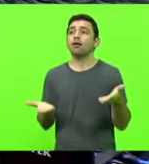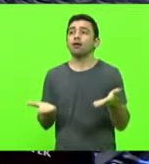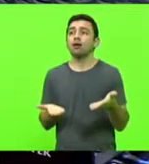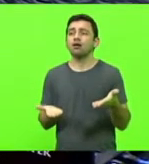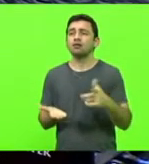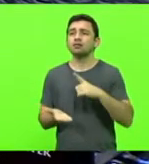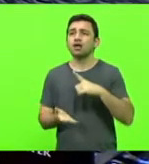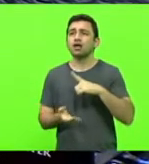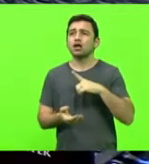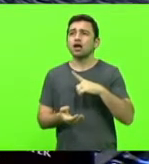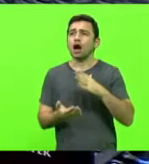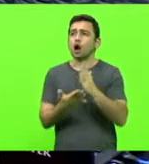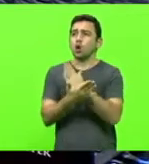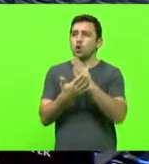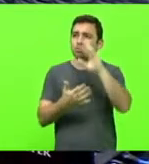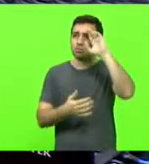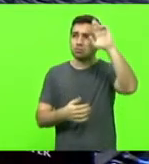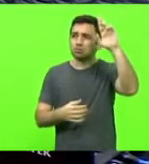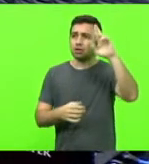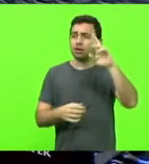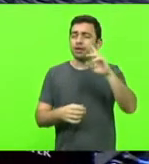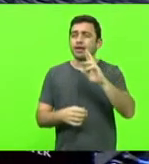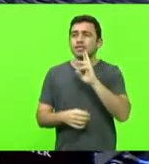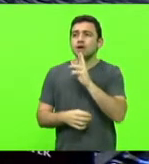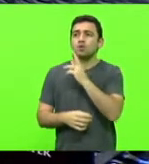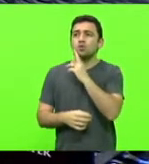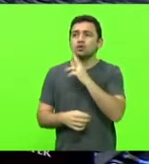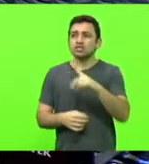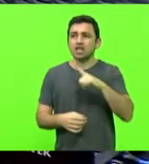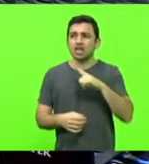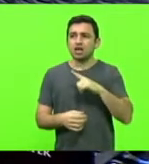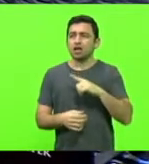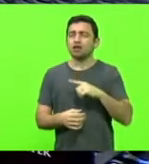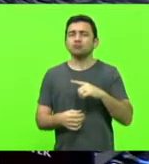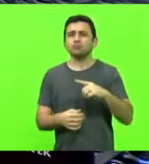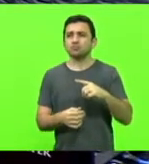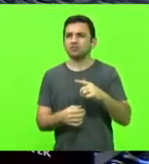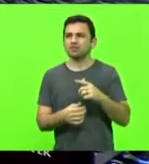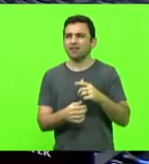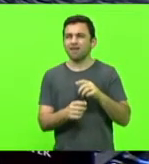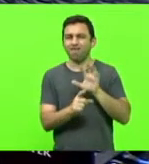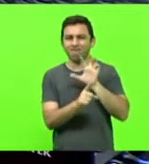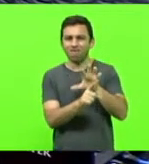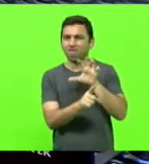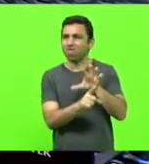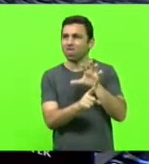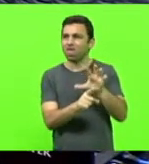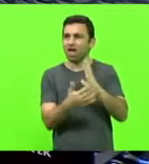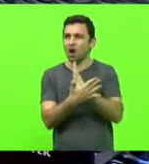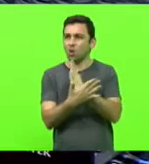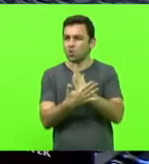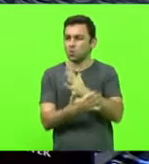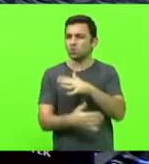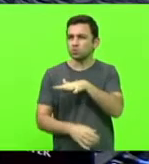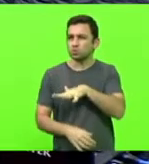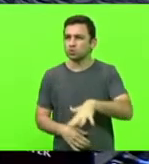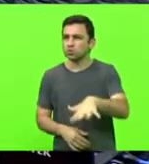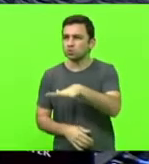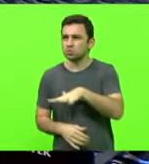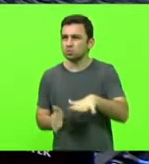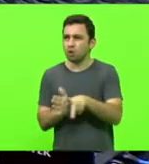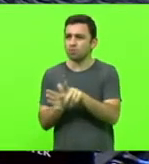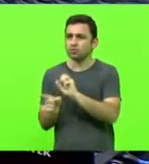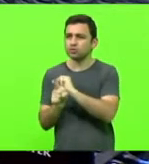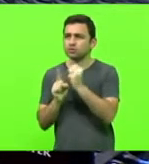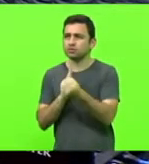dono, tem pescador e dono de restaurante sendo chantageado por alguns setores da sociedade.